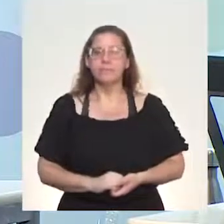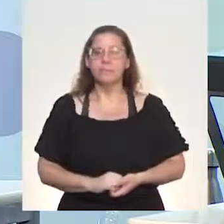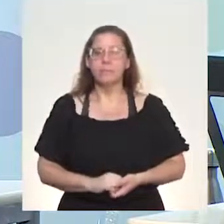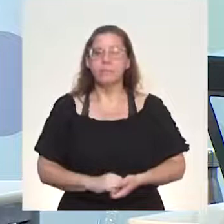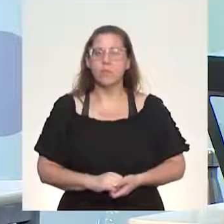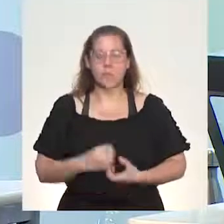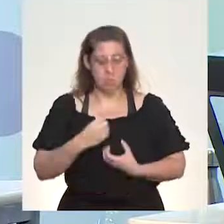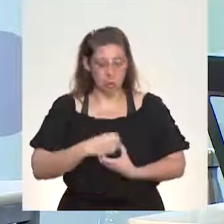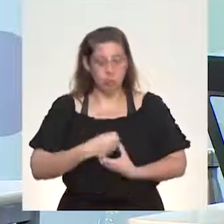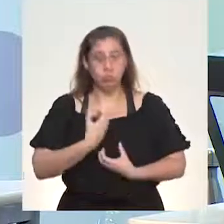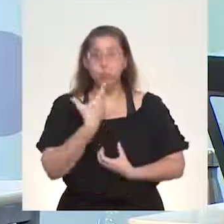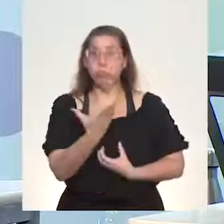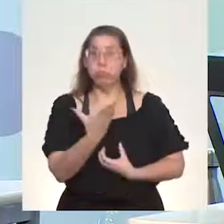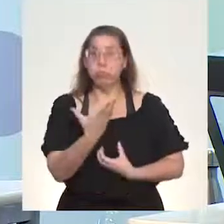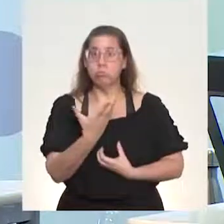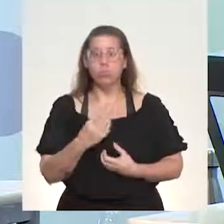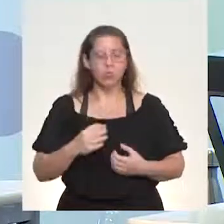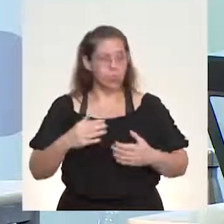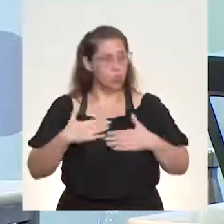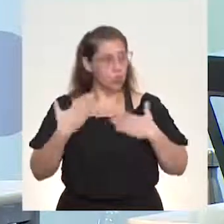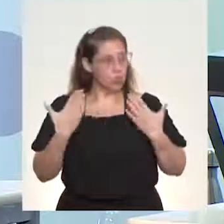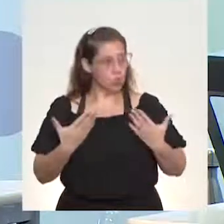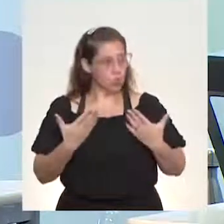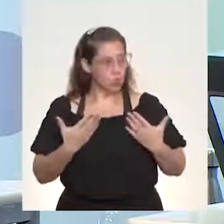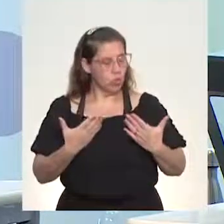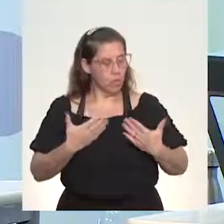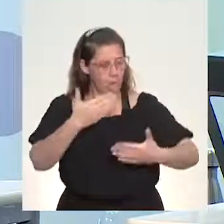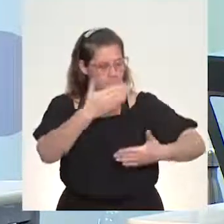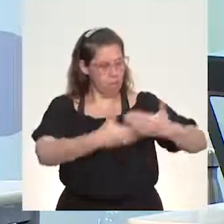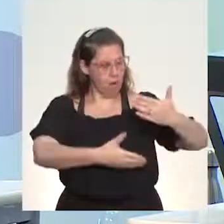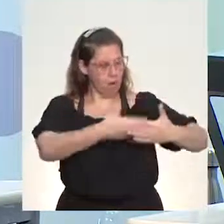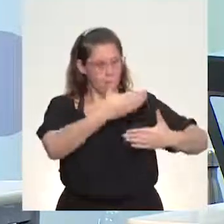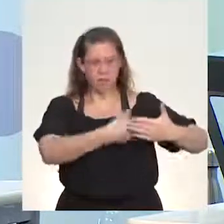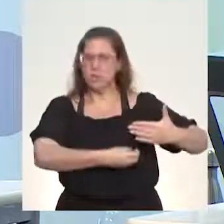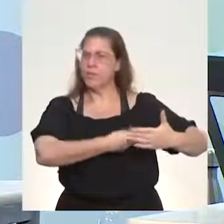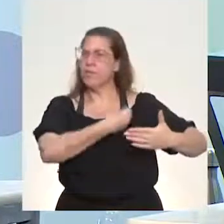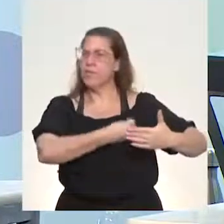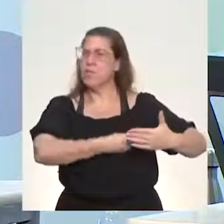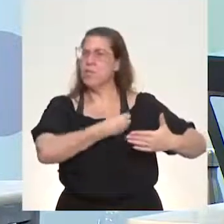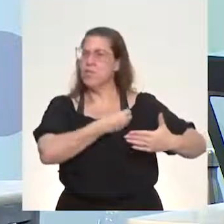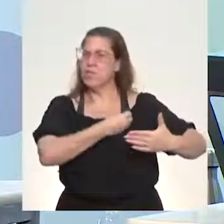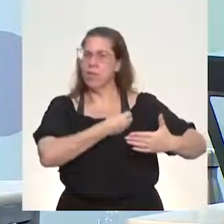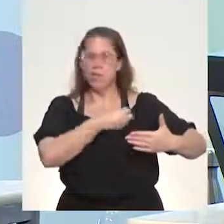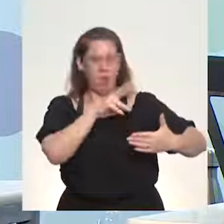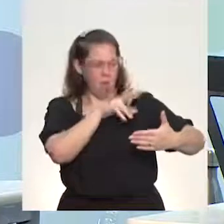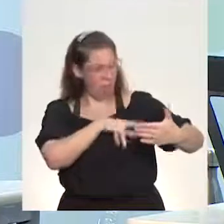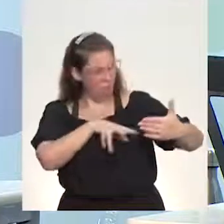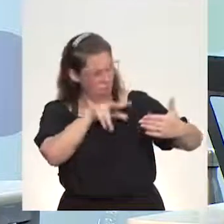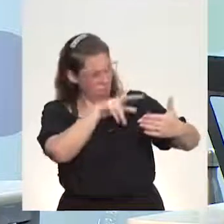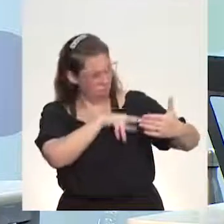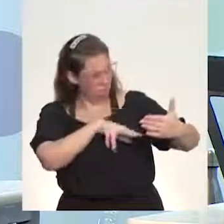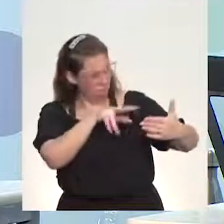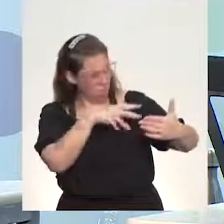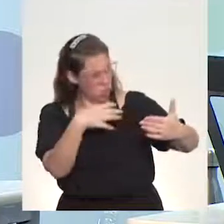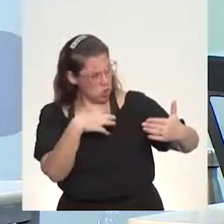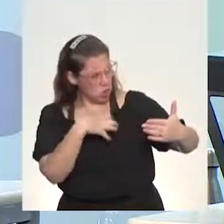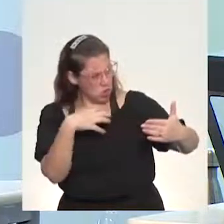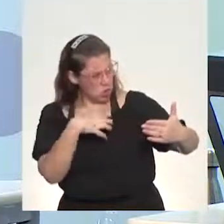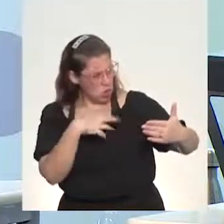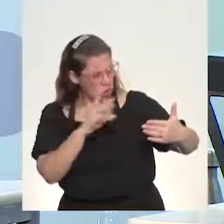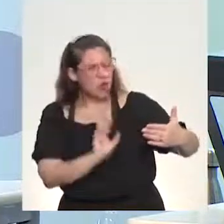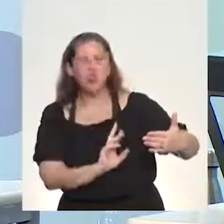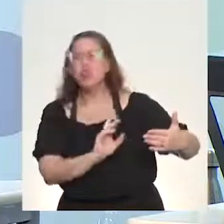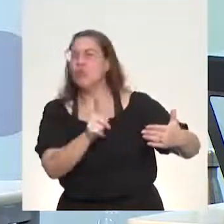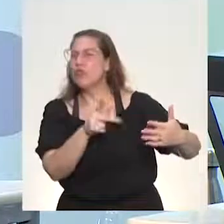atitude do espanto, né, perante a vida, a atitude daquele que olha com olhares mais aprofundados, olha